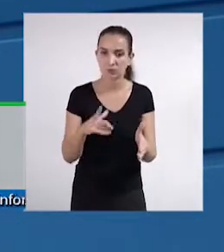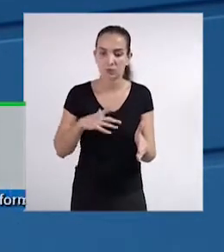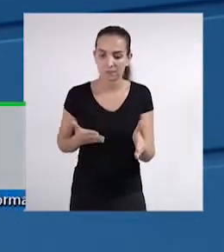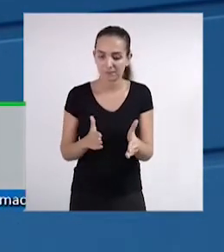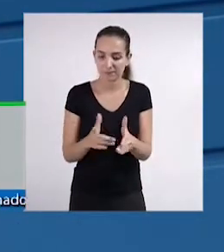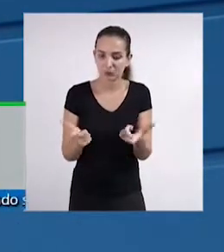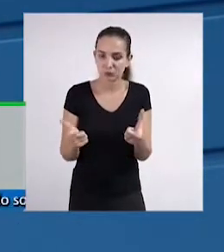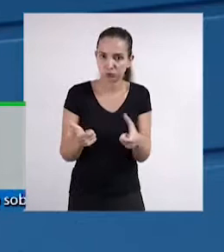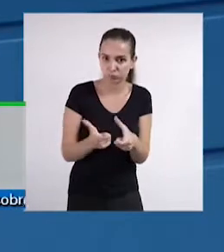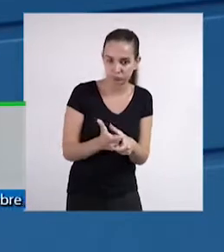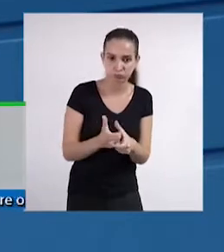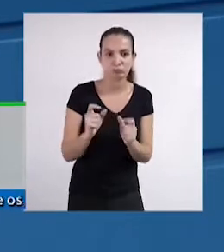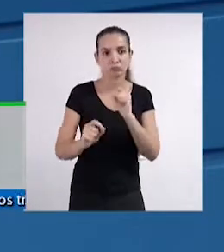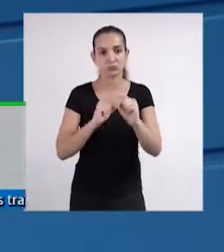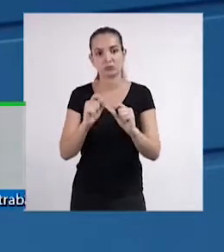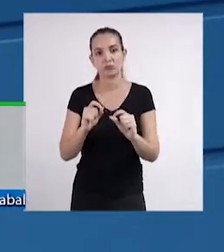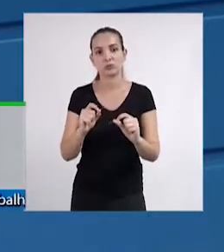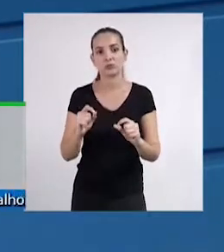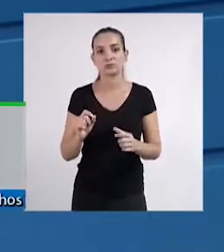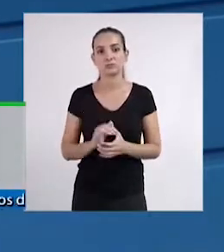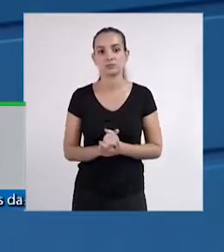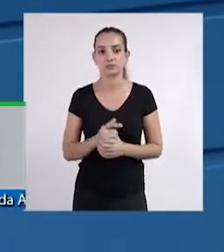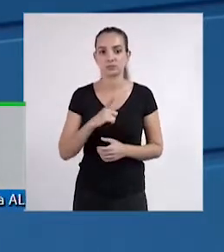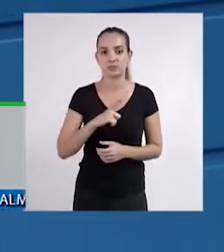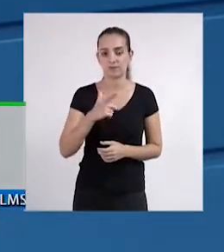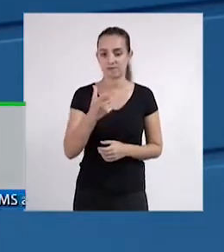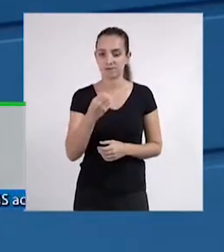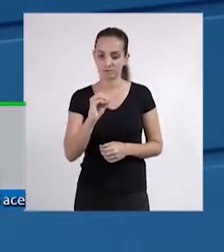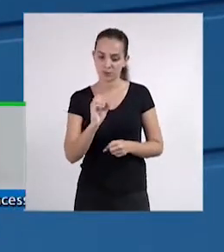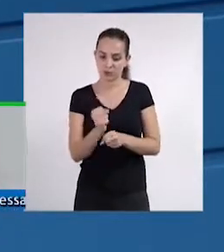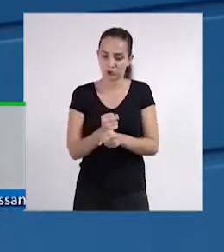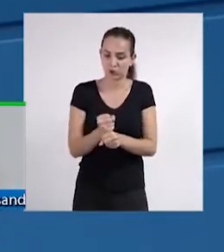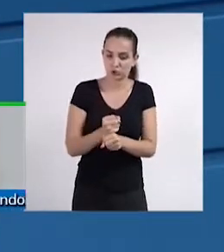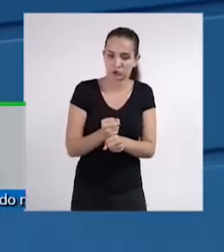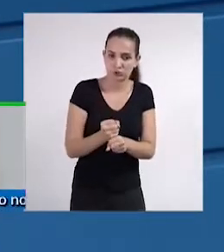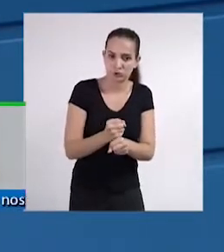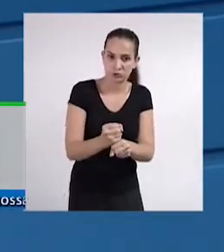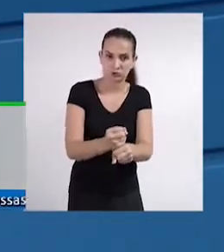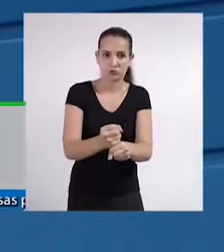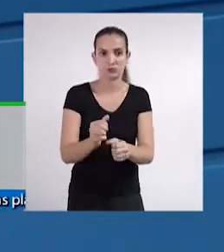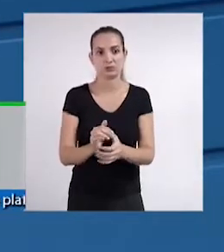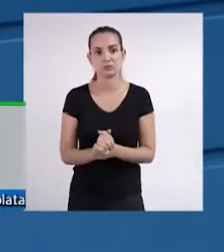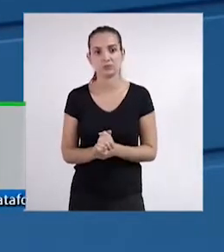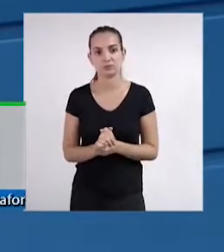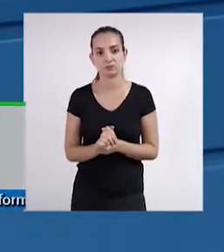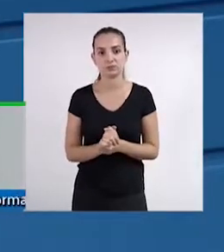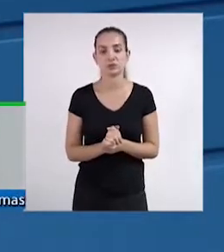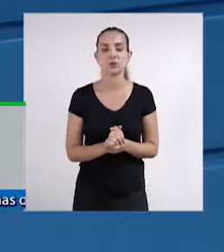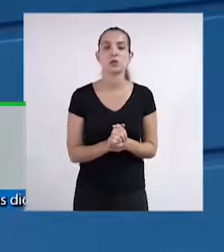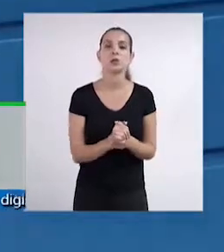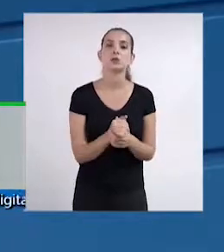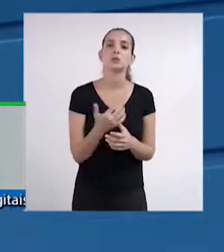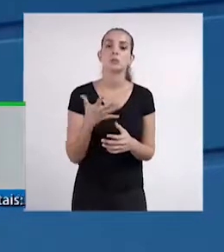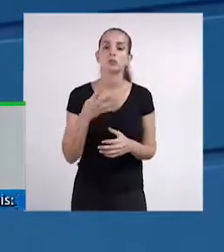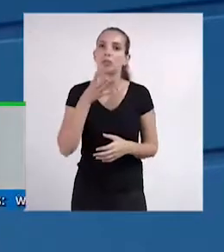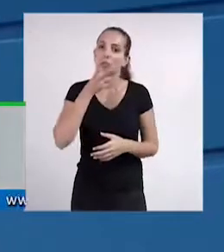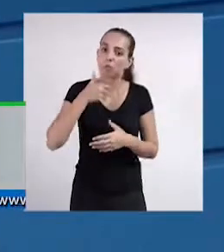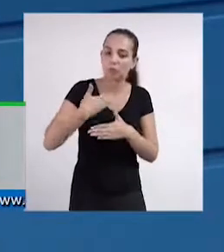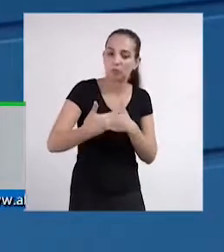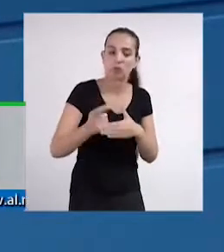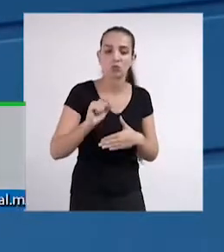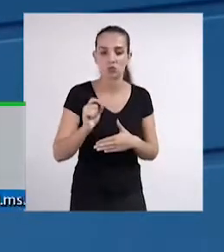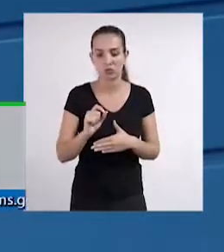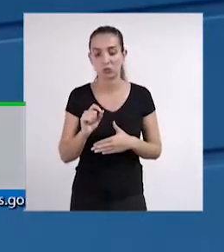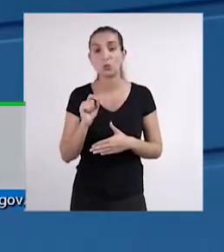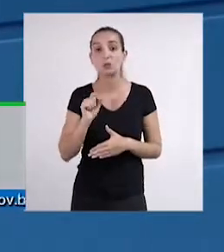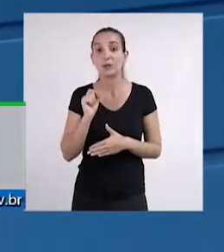de 20 anos, 30 anos sem pescador, porque pescador só vai ao rio quando tem peixe. E como os peixes acabaram,